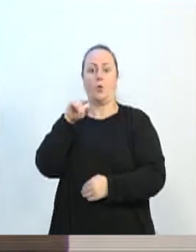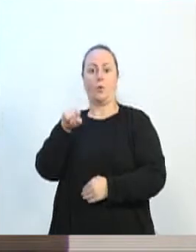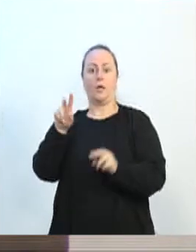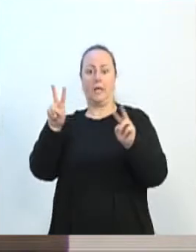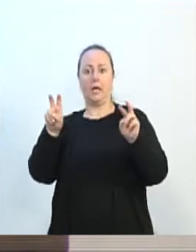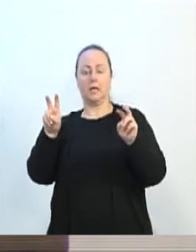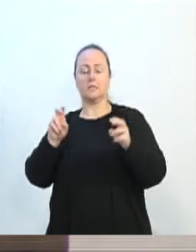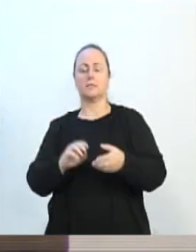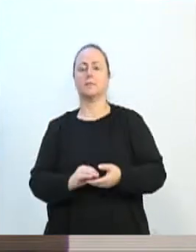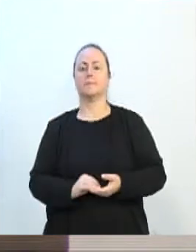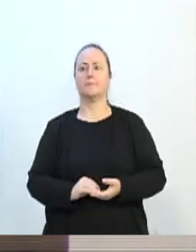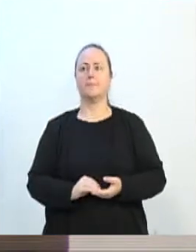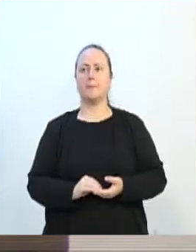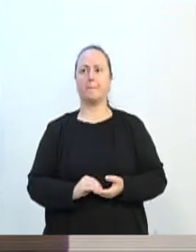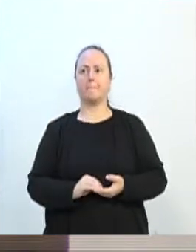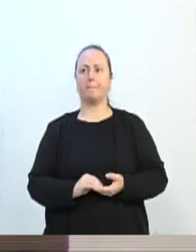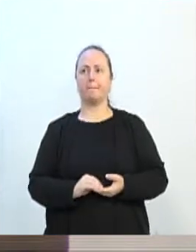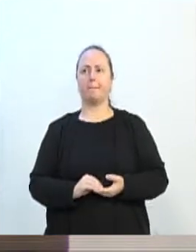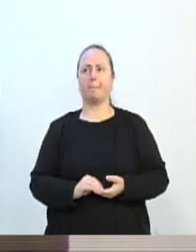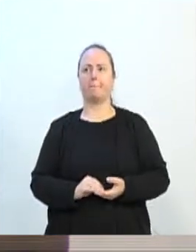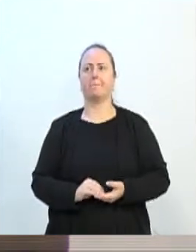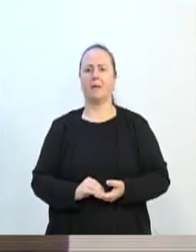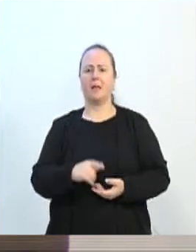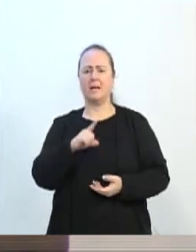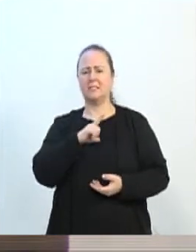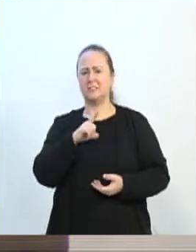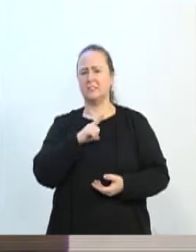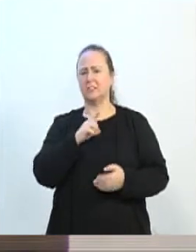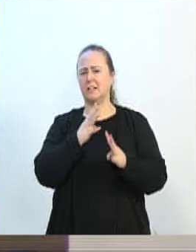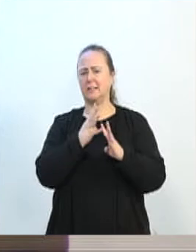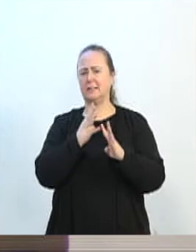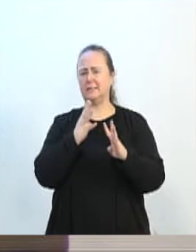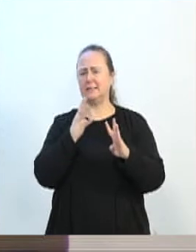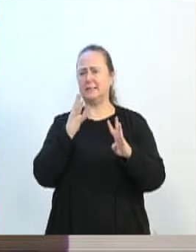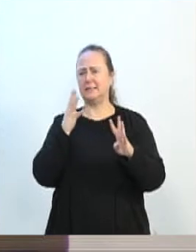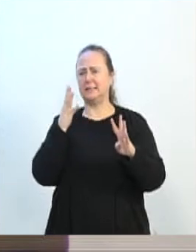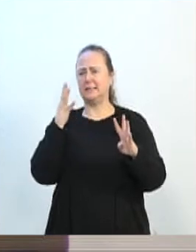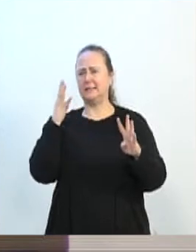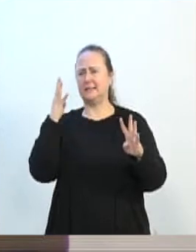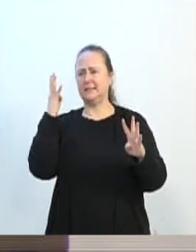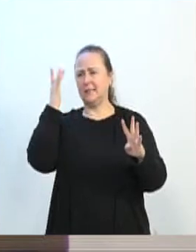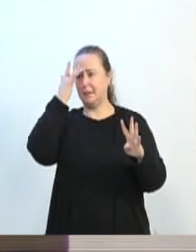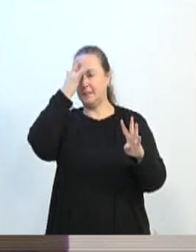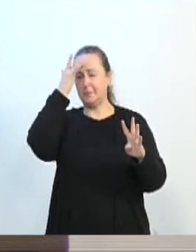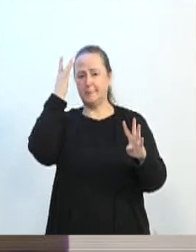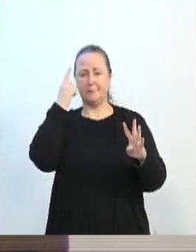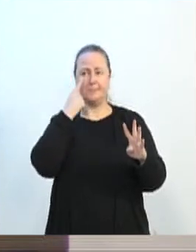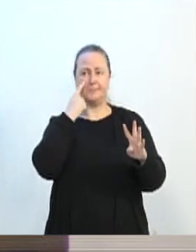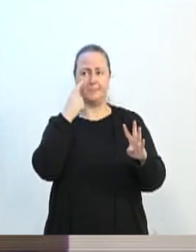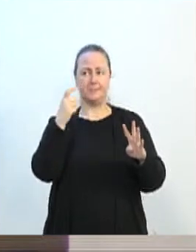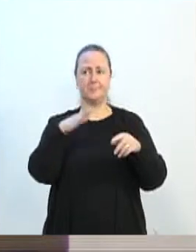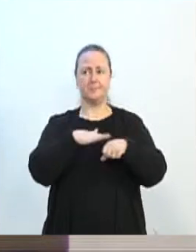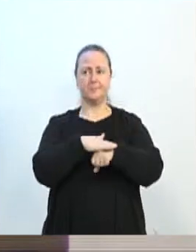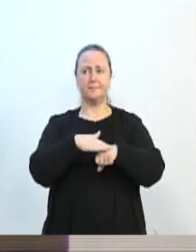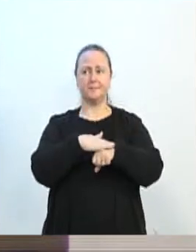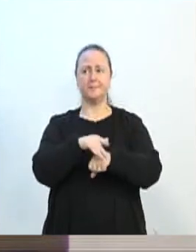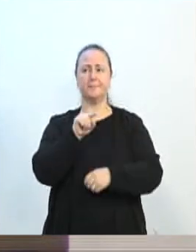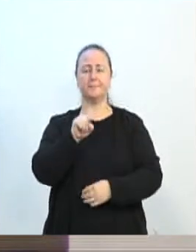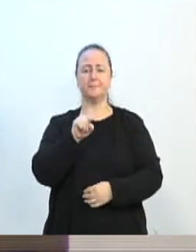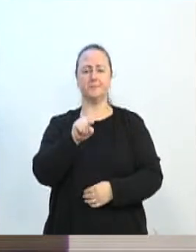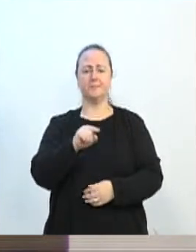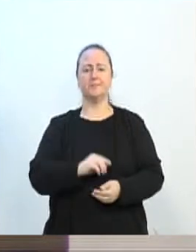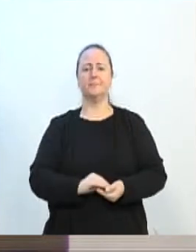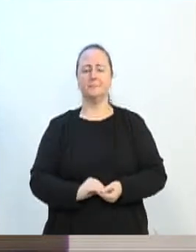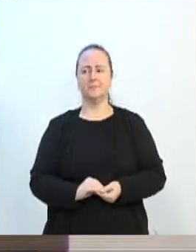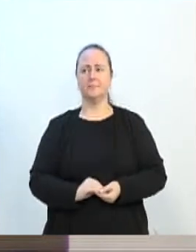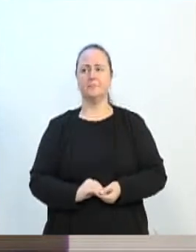É claro que eu não pude esperar. Muita gente que estava naquele auditório pensou a mesma coisa. Mas com a ajuda